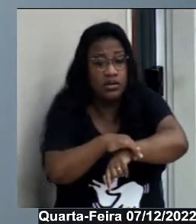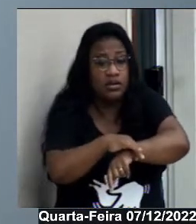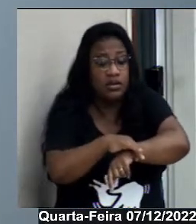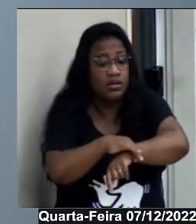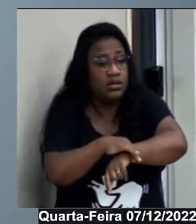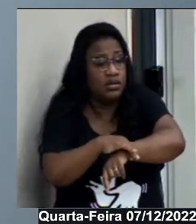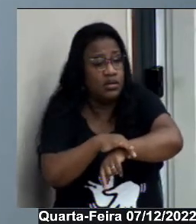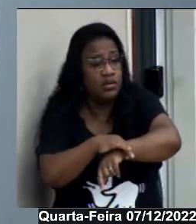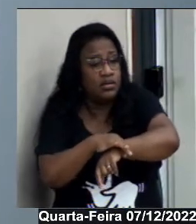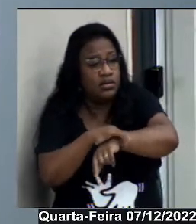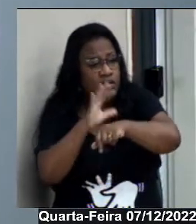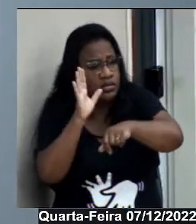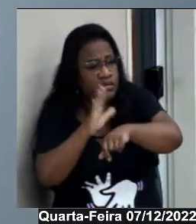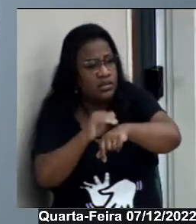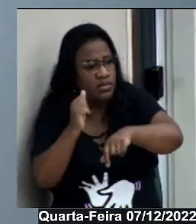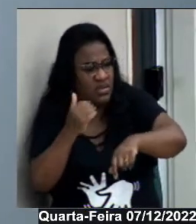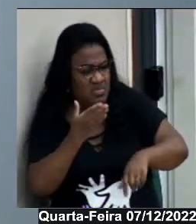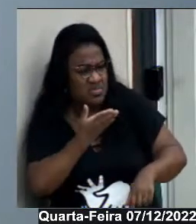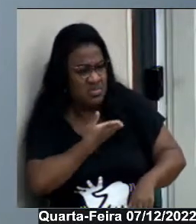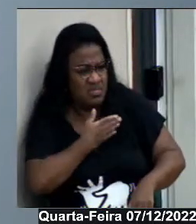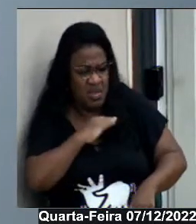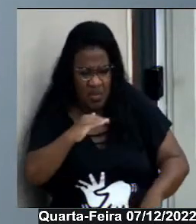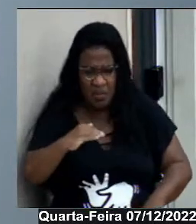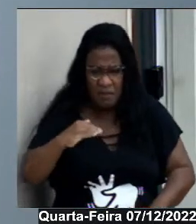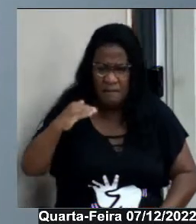Maquiavel, é beneficiar os amigos.